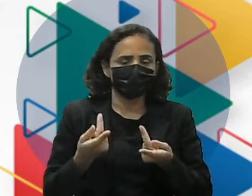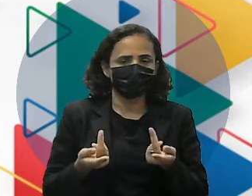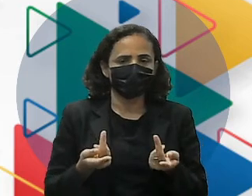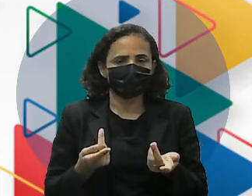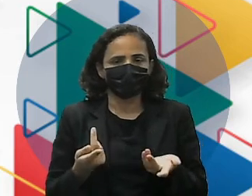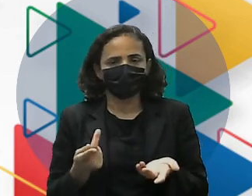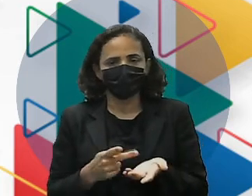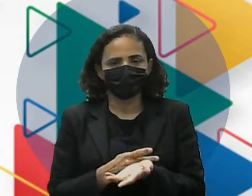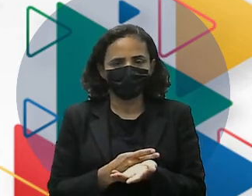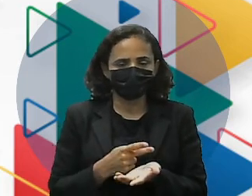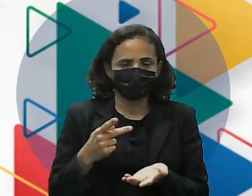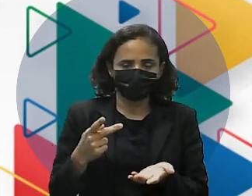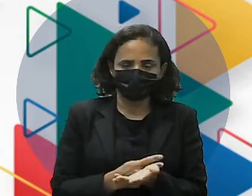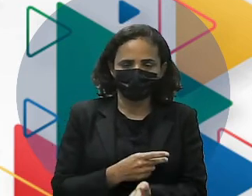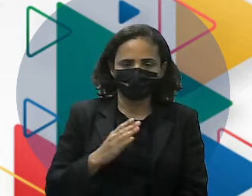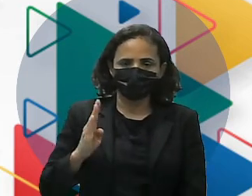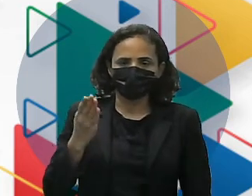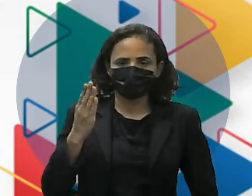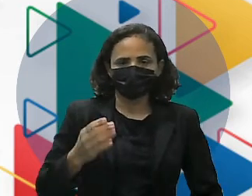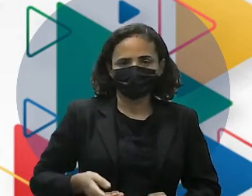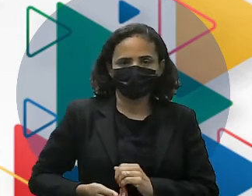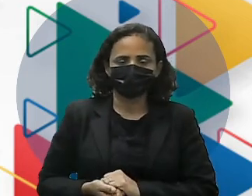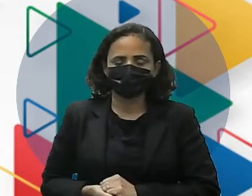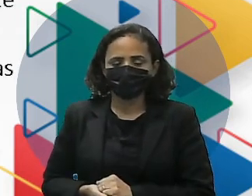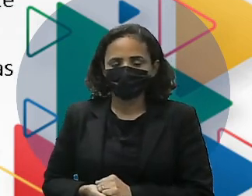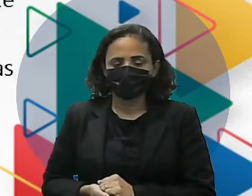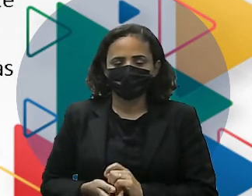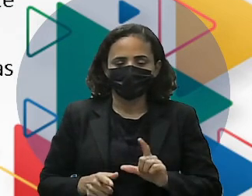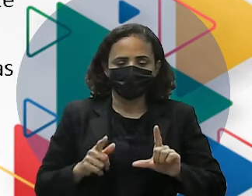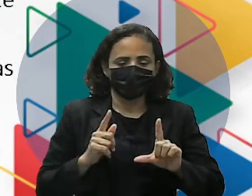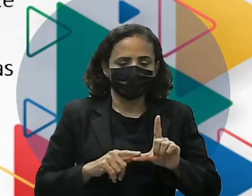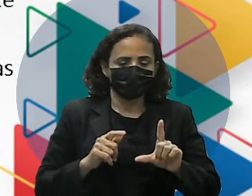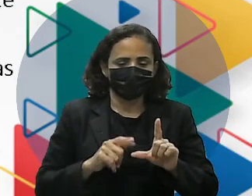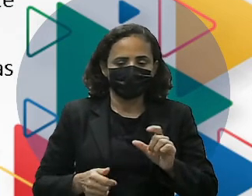algo falso. Beleza? Vamos para a segunda análise.